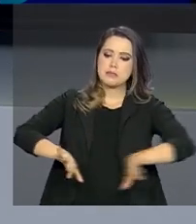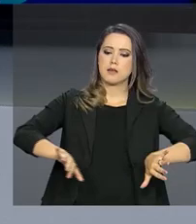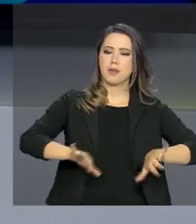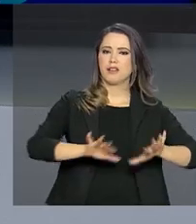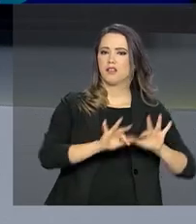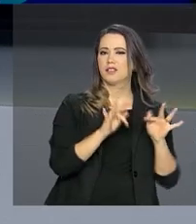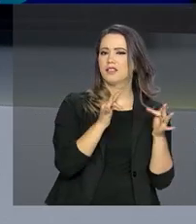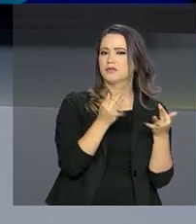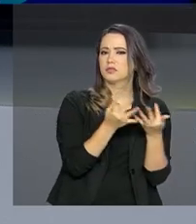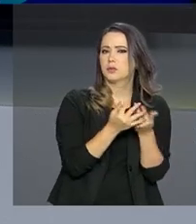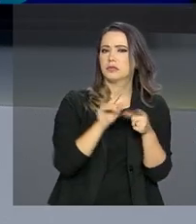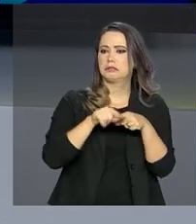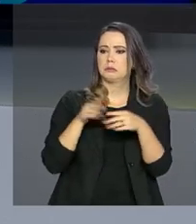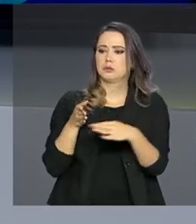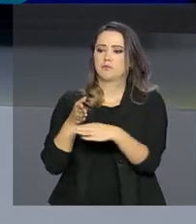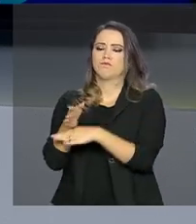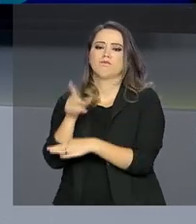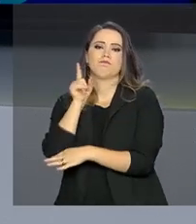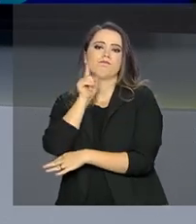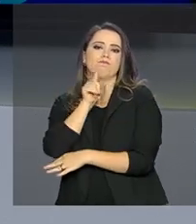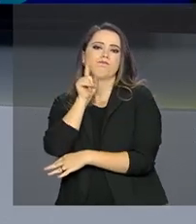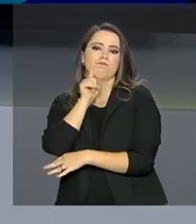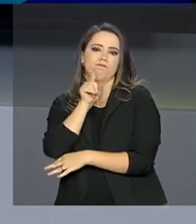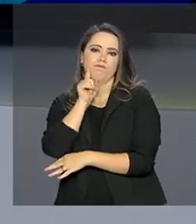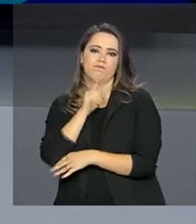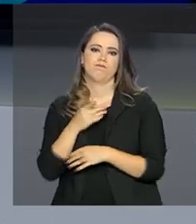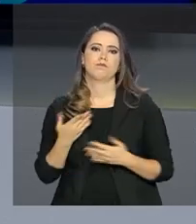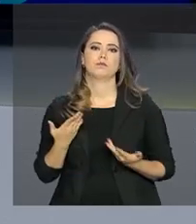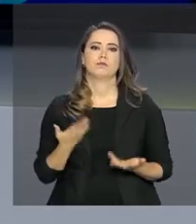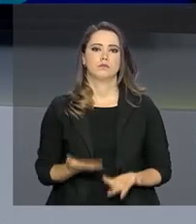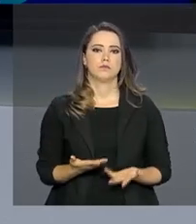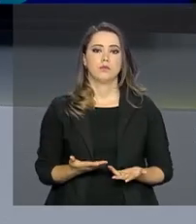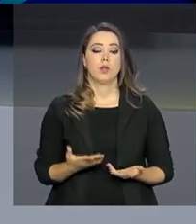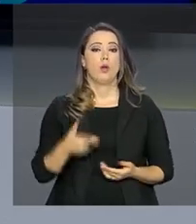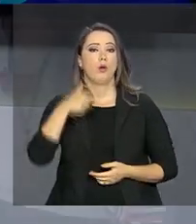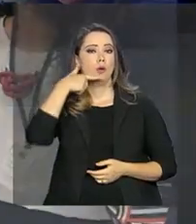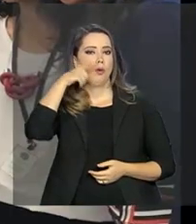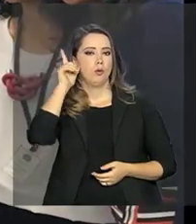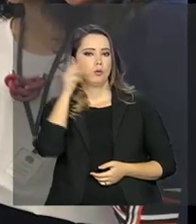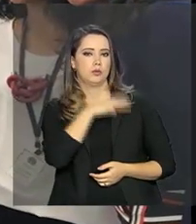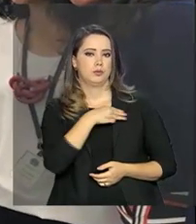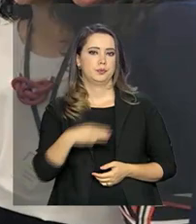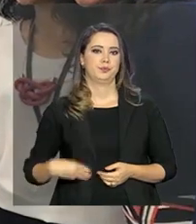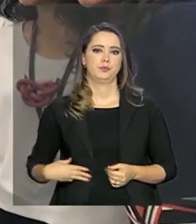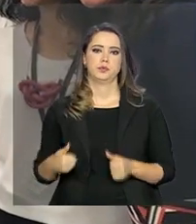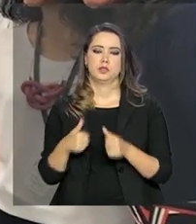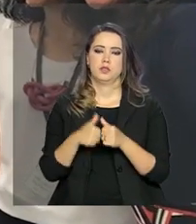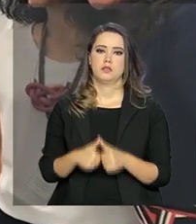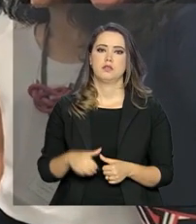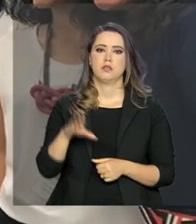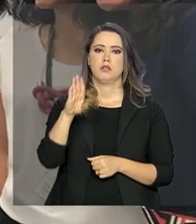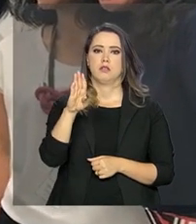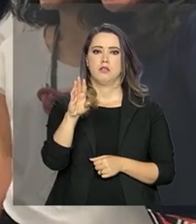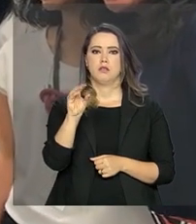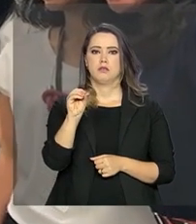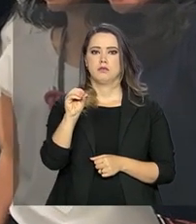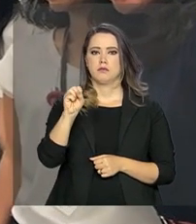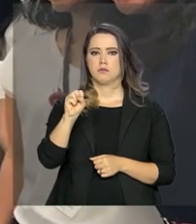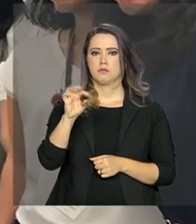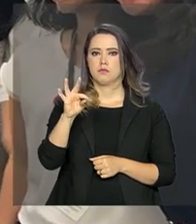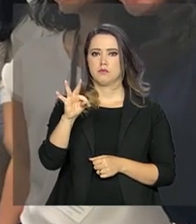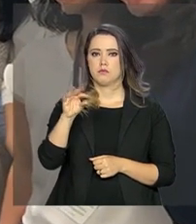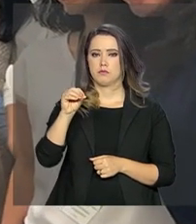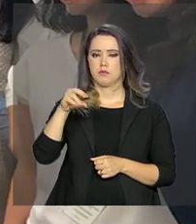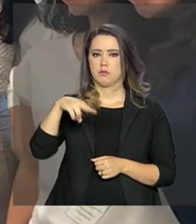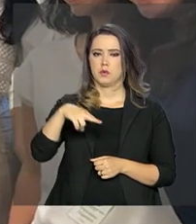pais depois de terem cruzado a fronteira entre o méxico e os estados unidos ontem o ministro esteve em boston onde visitou a